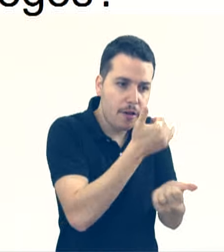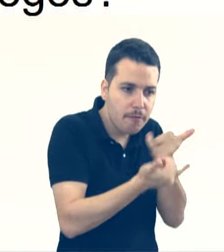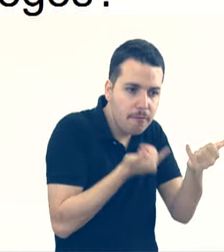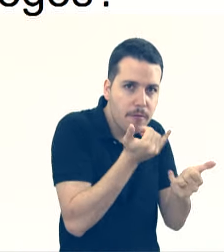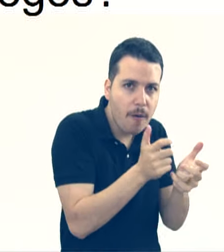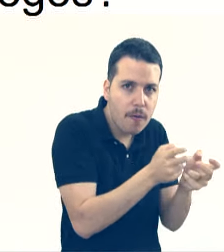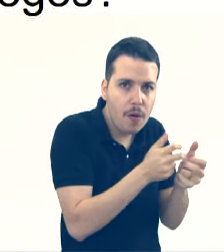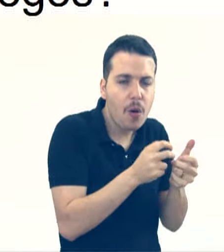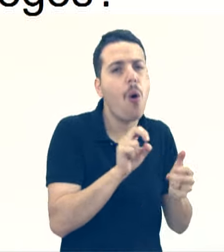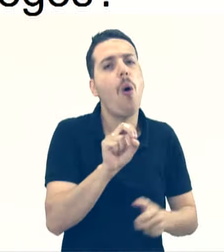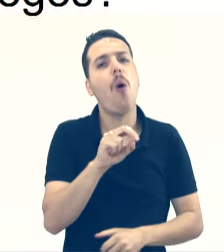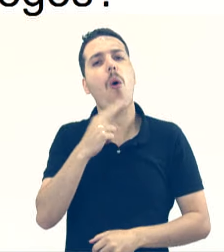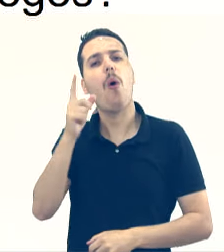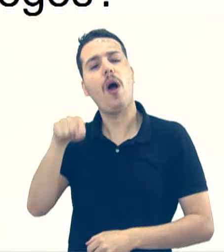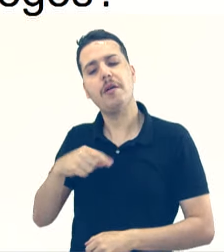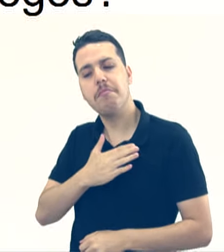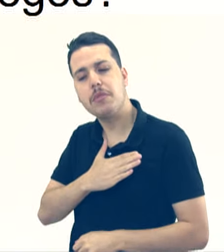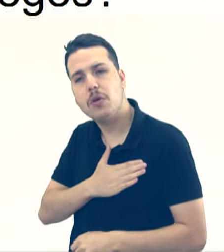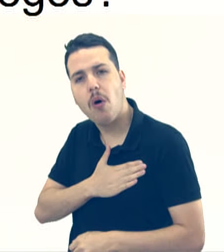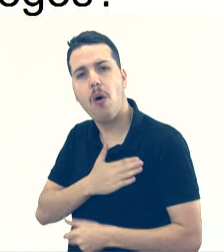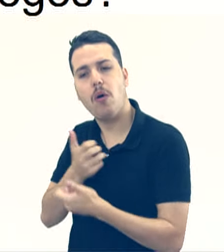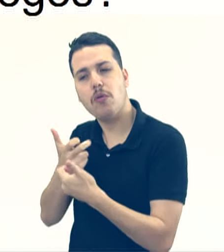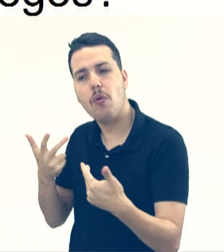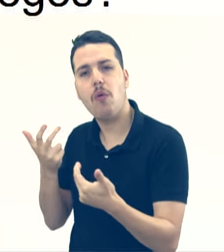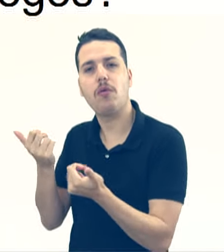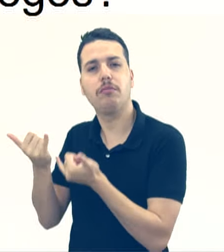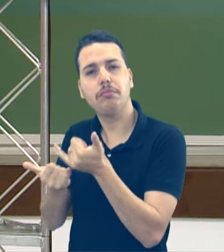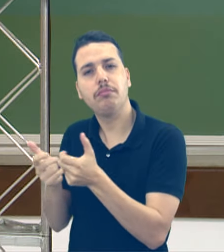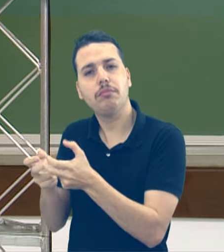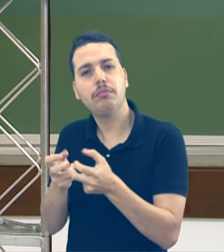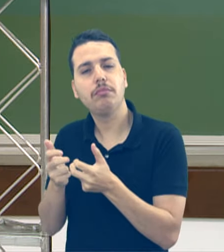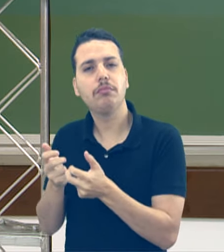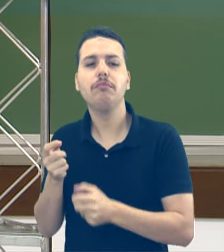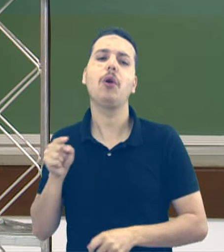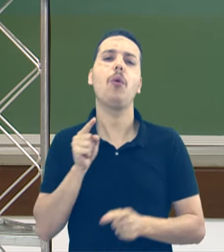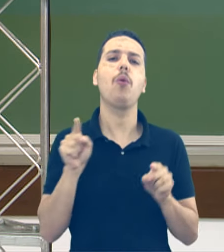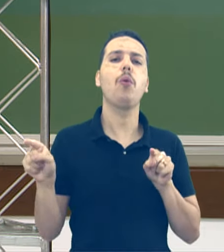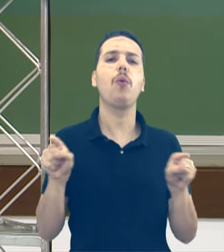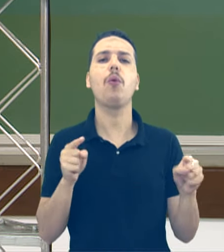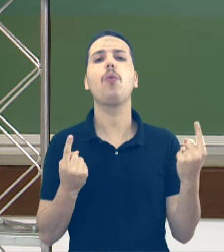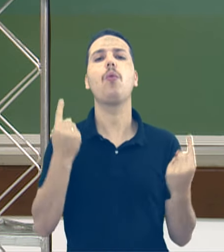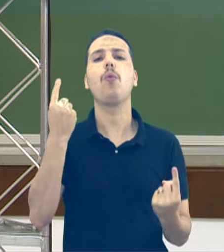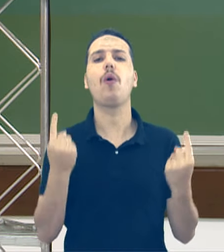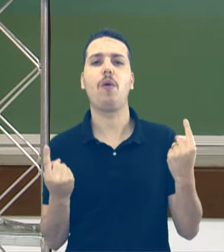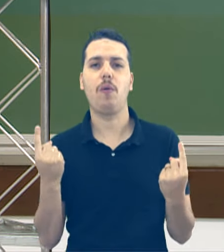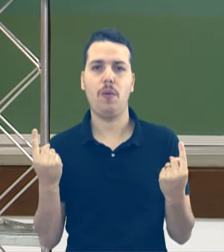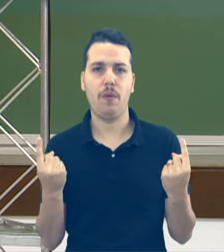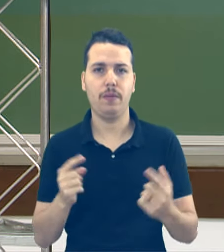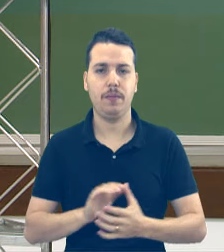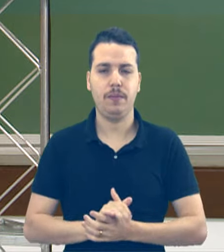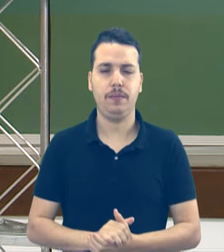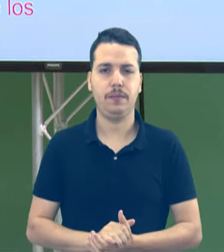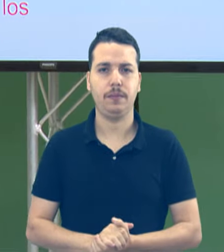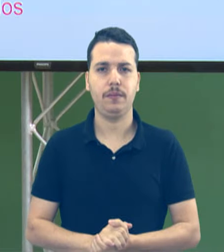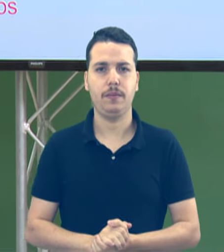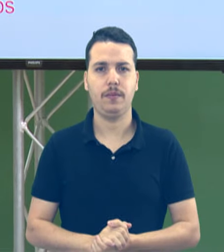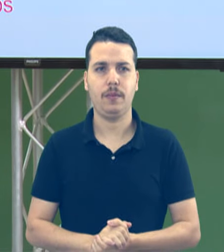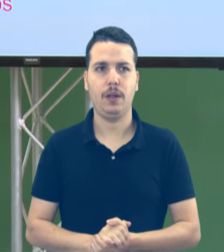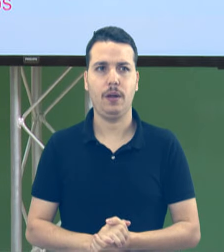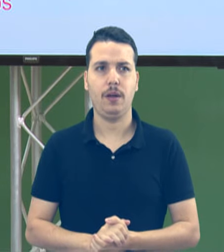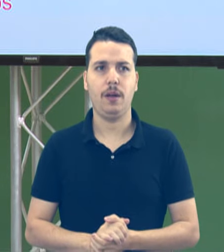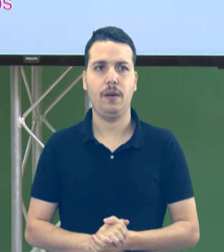um aficionado a los videojuegos? Um viciado ou um amante, tá? É